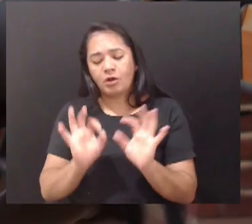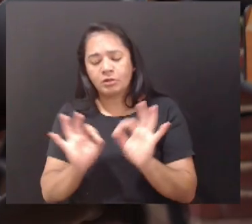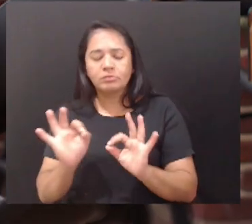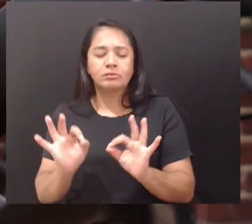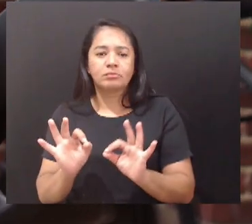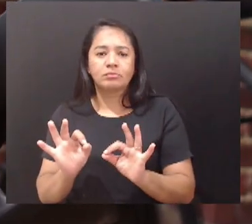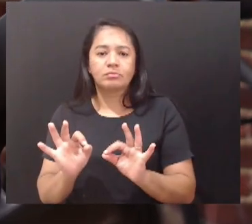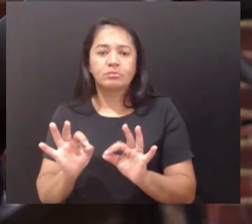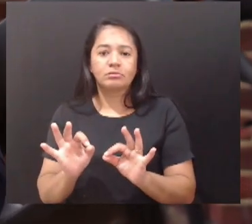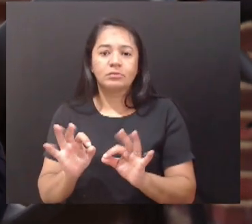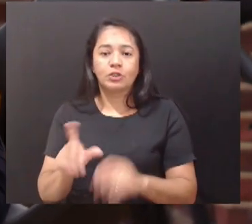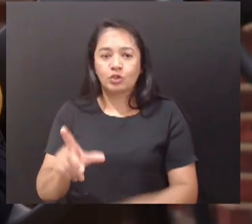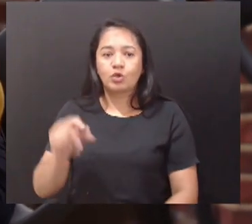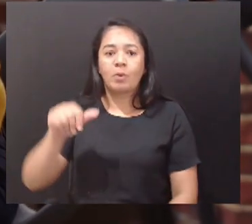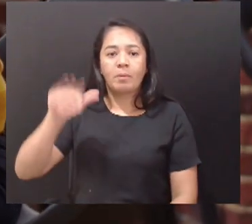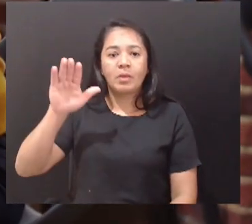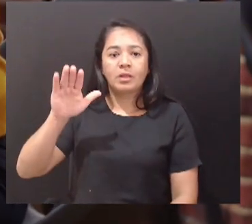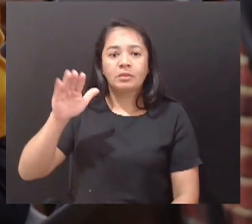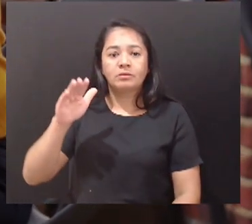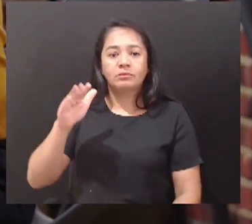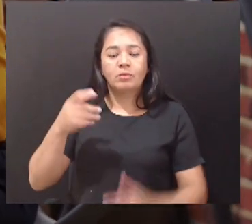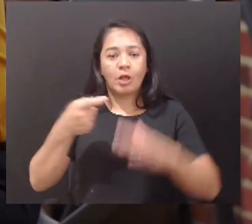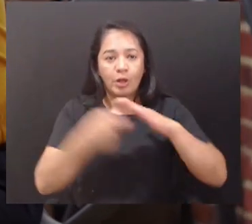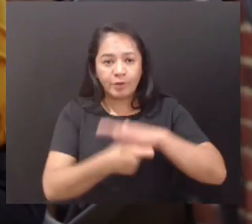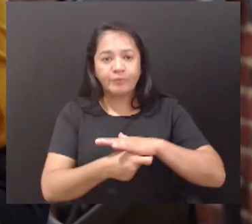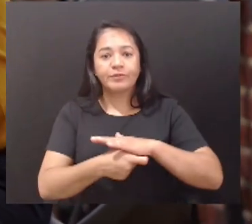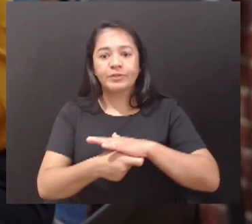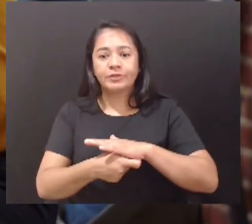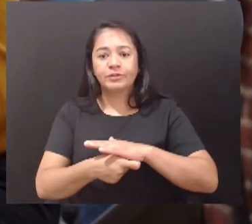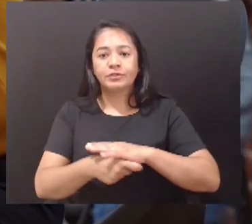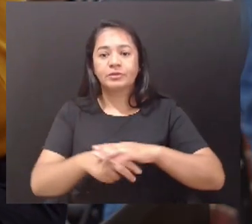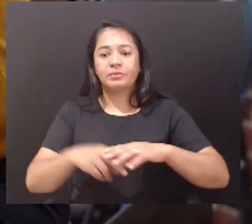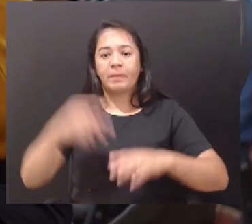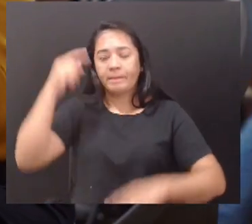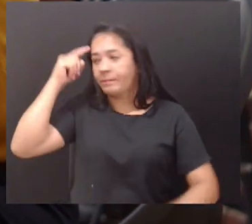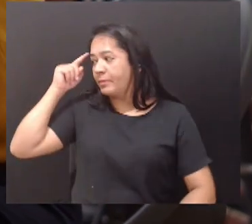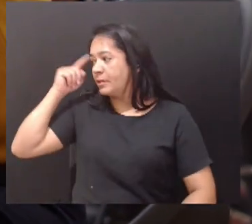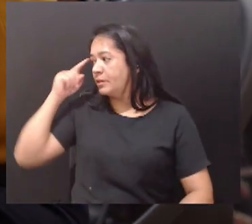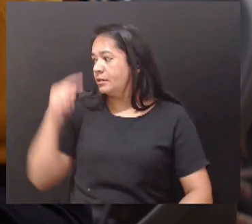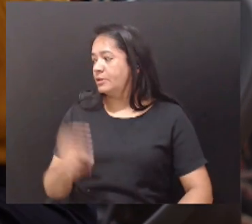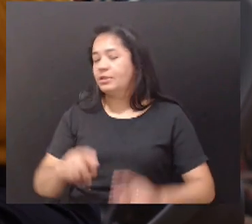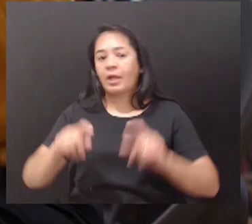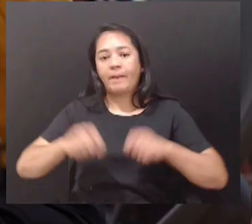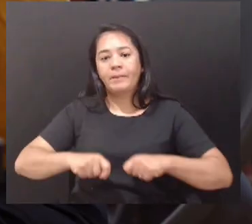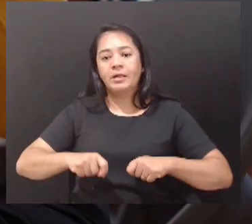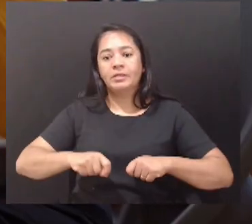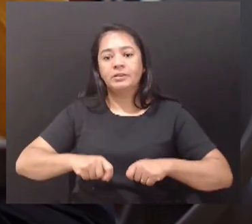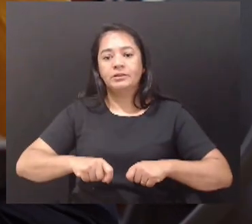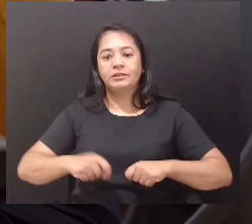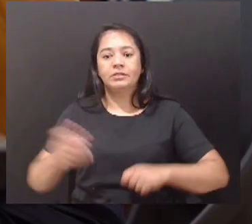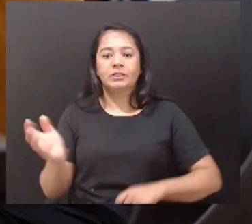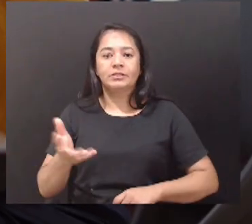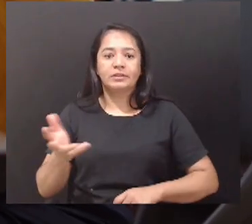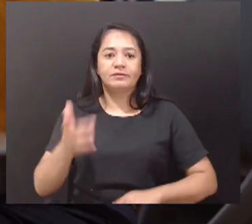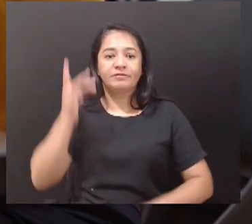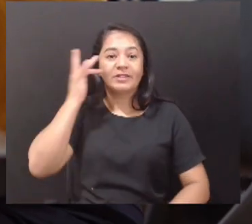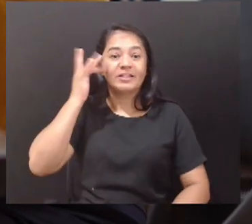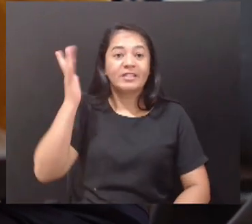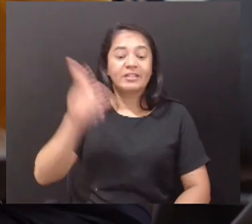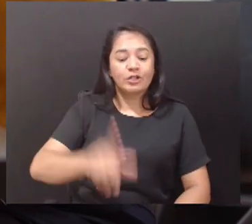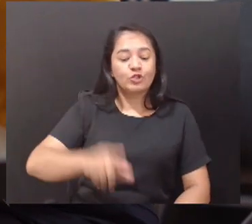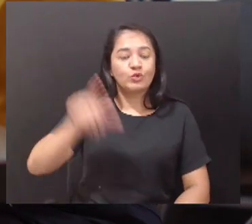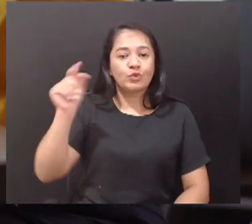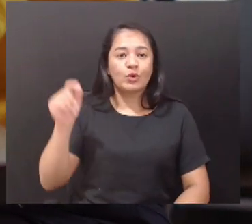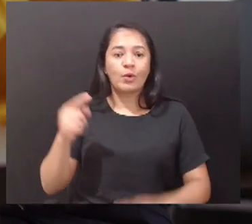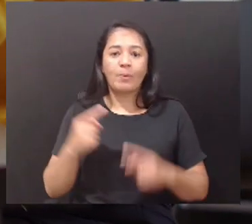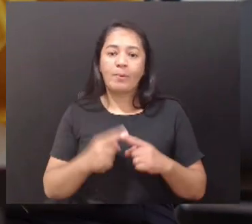opto mais pela parte de investir, justamente pensando em dar essa condição dela ter facilidade de escolhas. Porque a